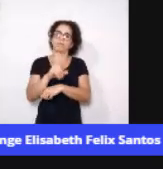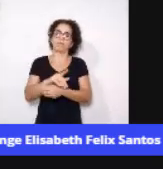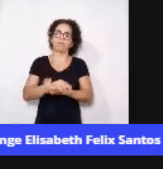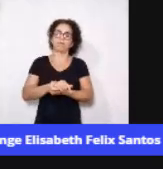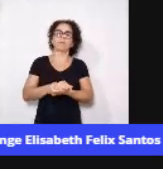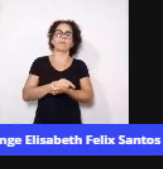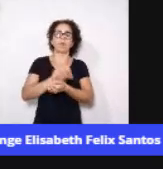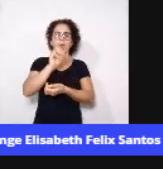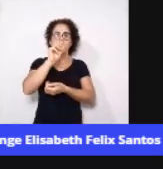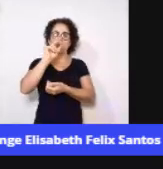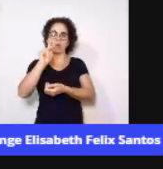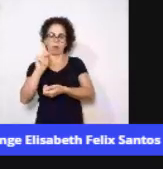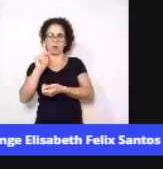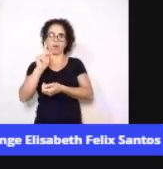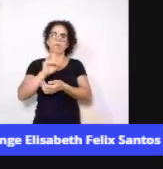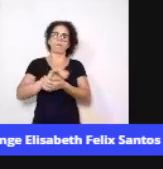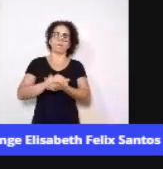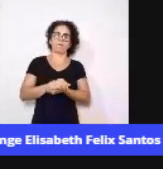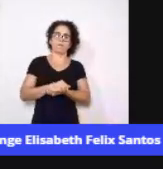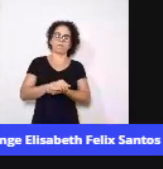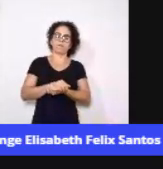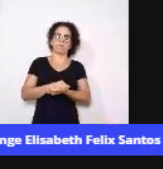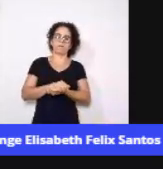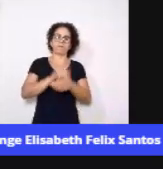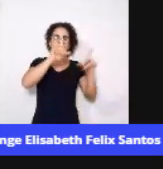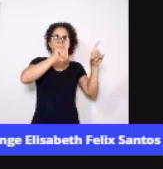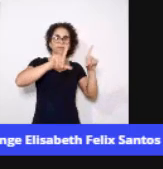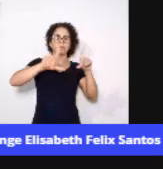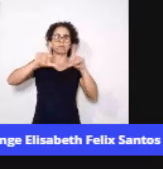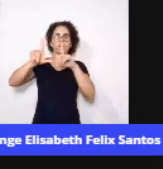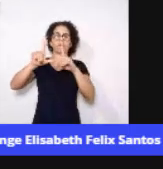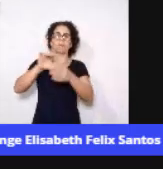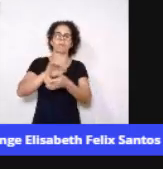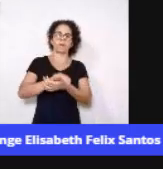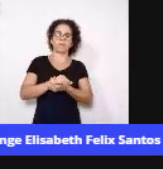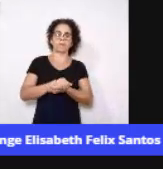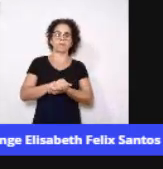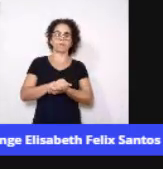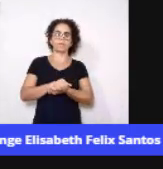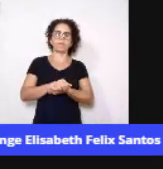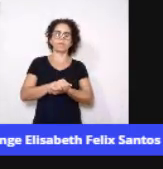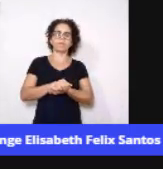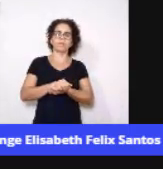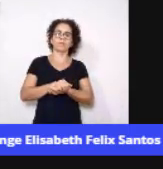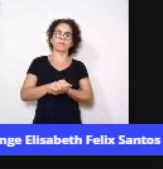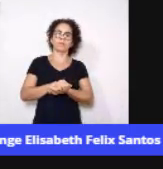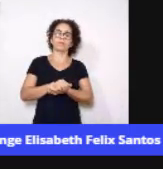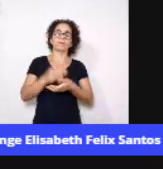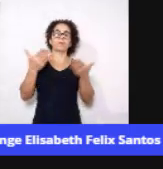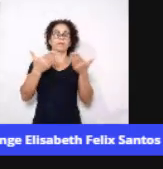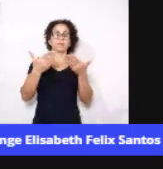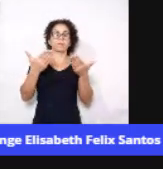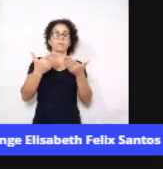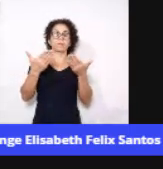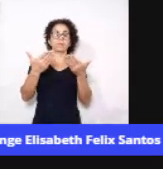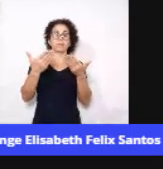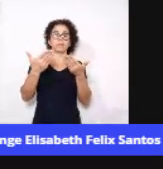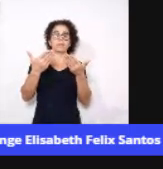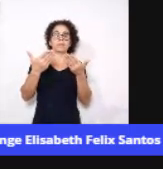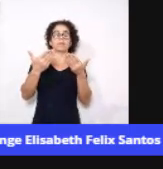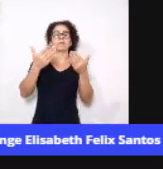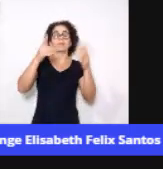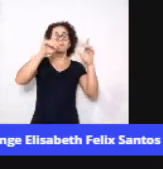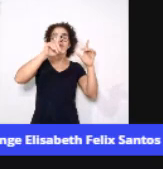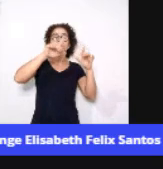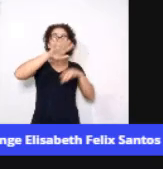Ok? Para o próximo. Pronto. Nós agora já estamos com o nosso